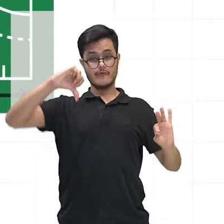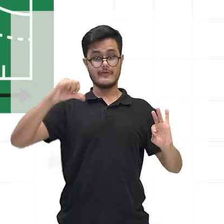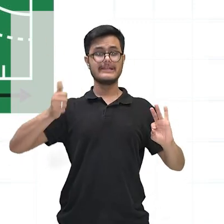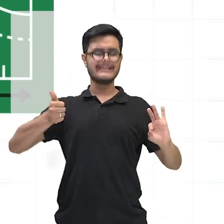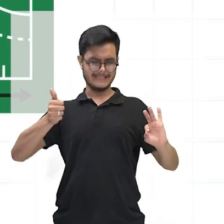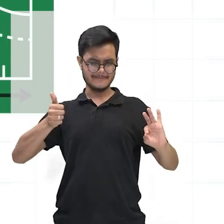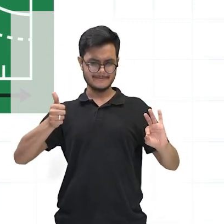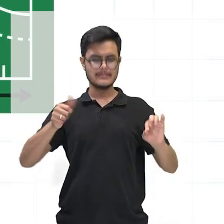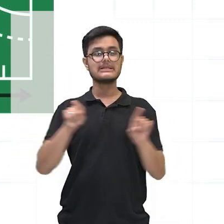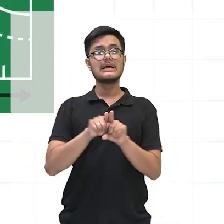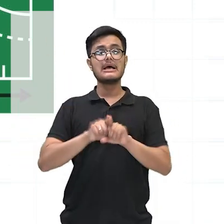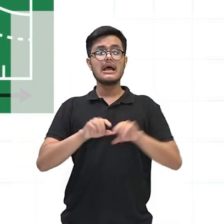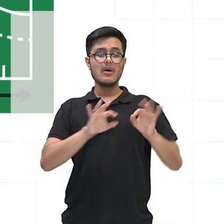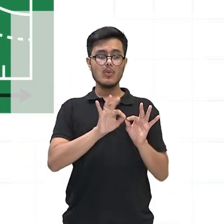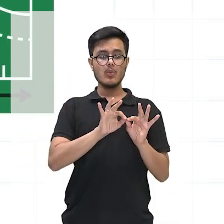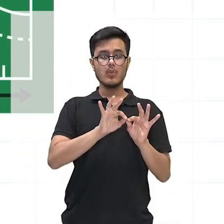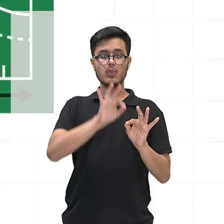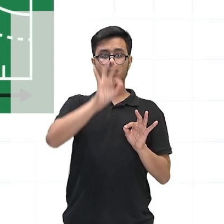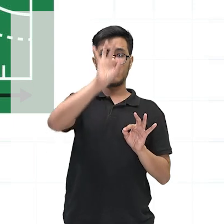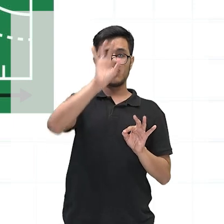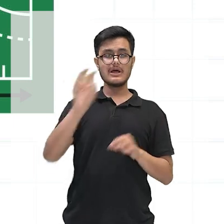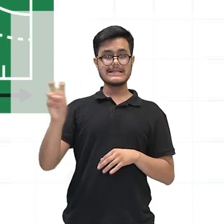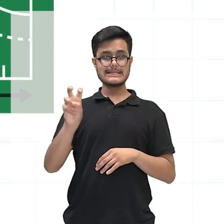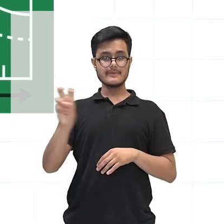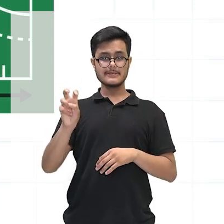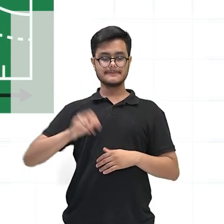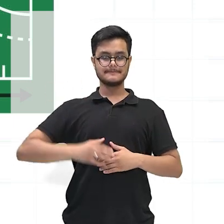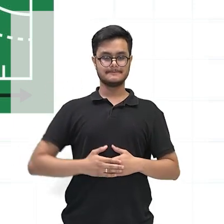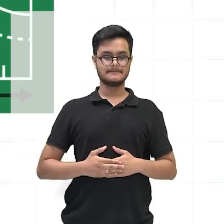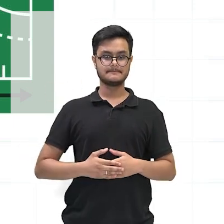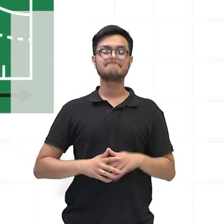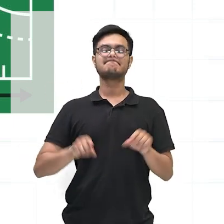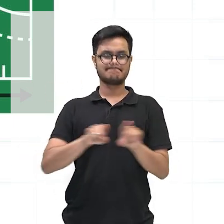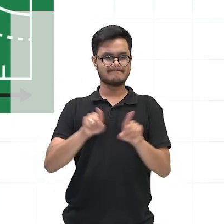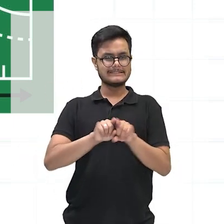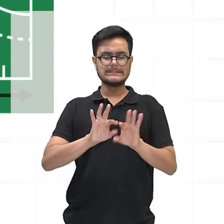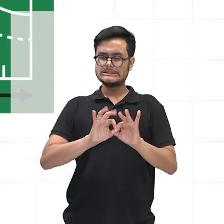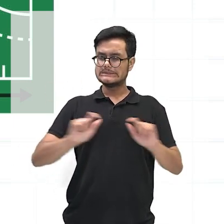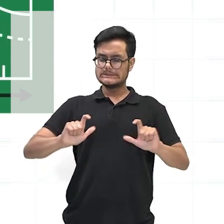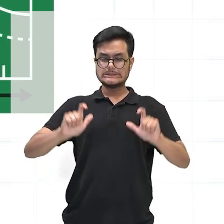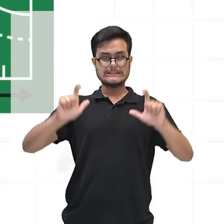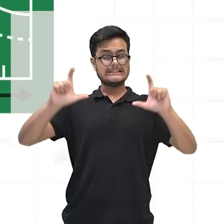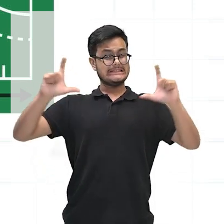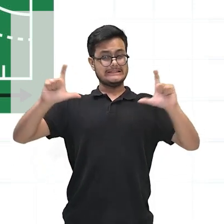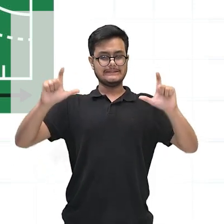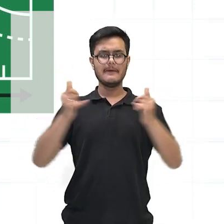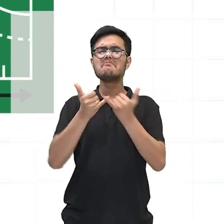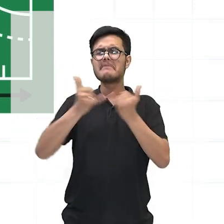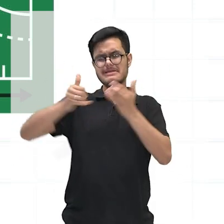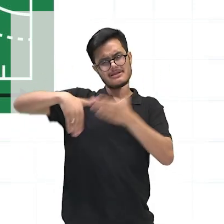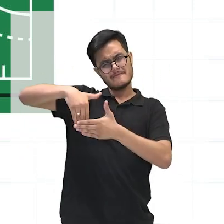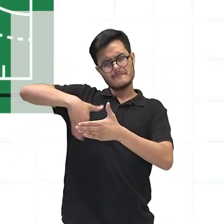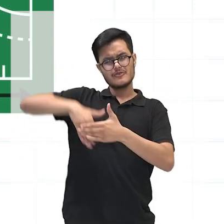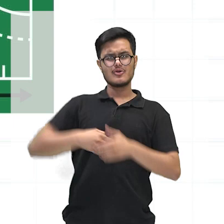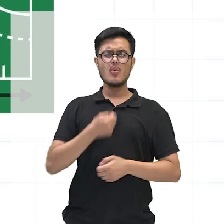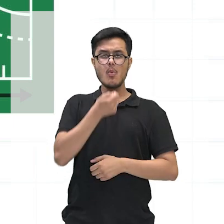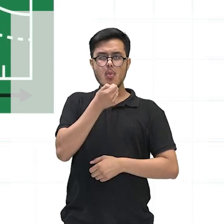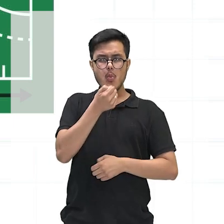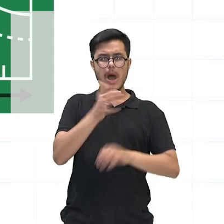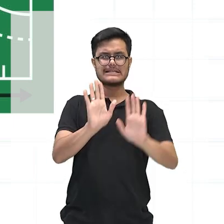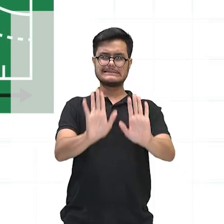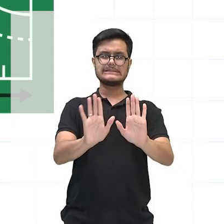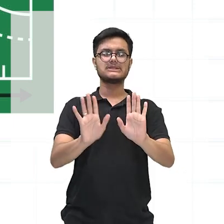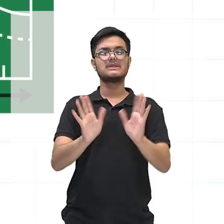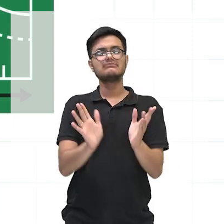por 55 metros de largura. Então, é bem grande, né? Parece um campo de futebol, é quase o mesmo